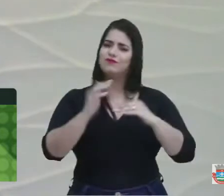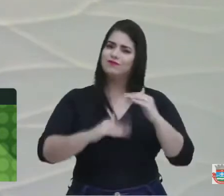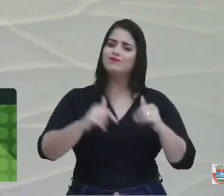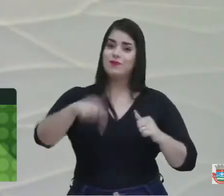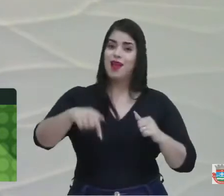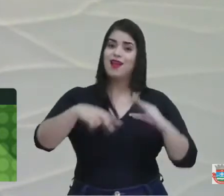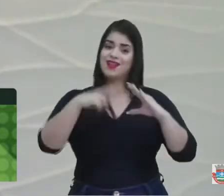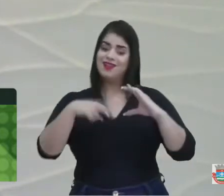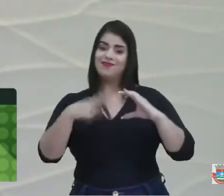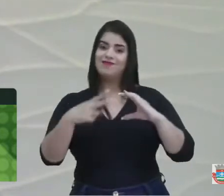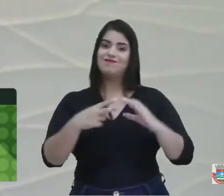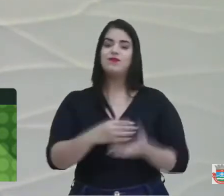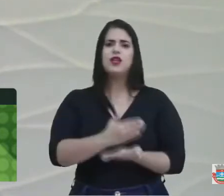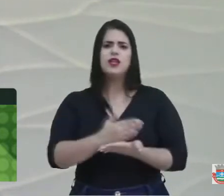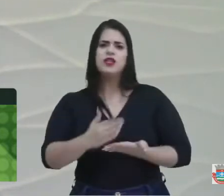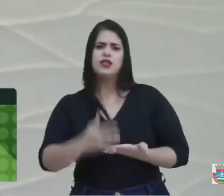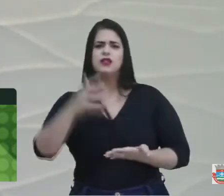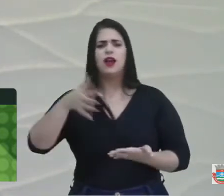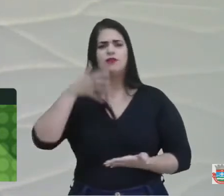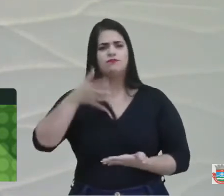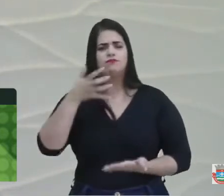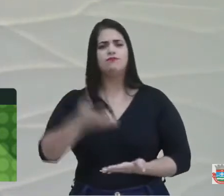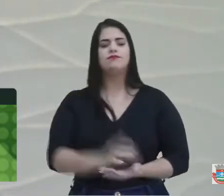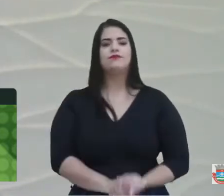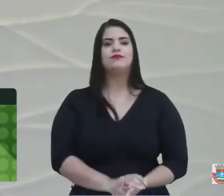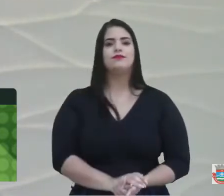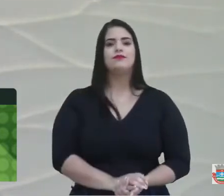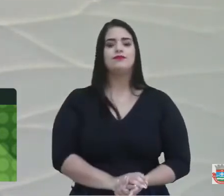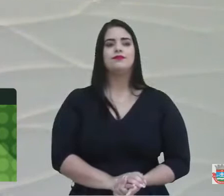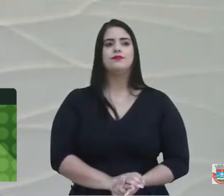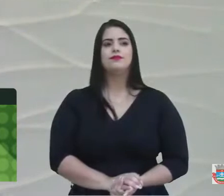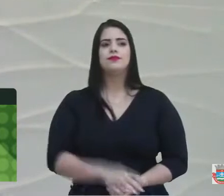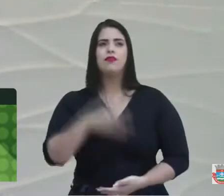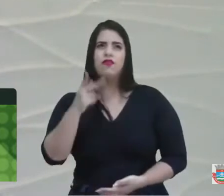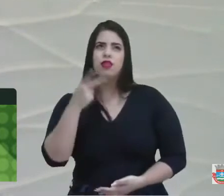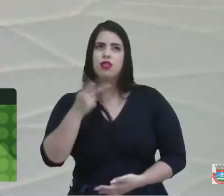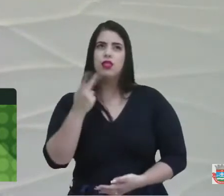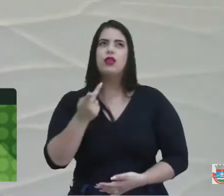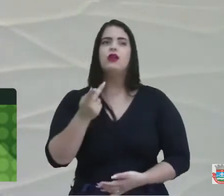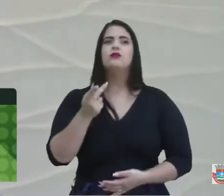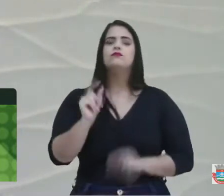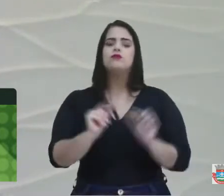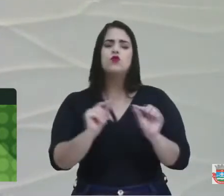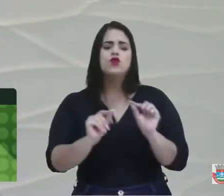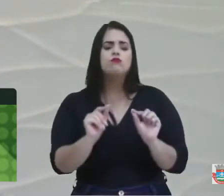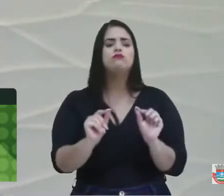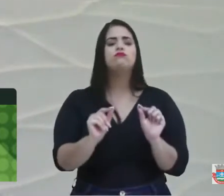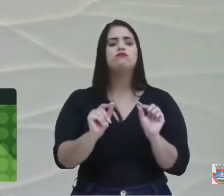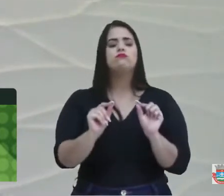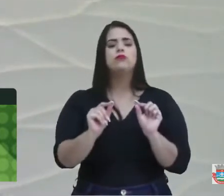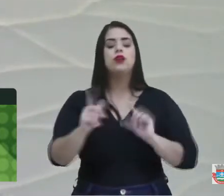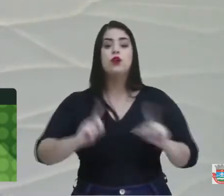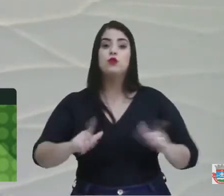também, iniciar aqui minha fala. Dizendo que o nosso trabalho